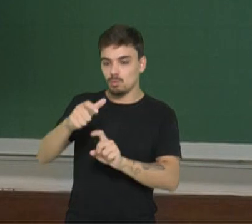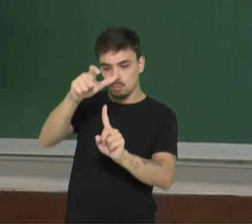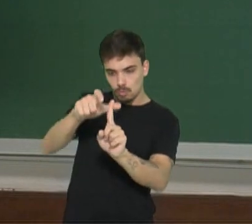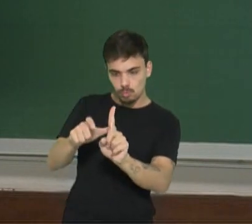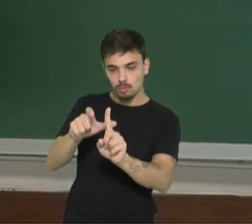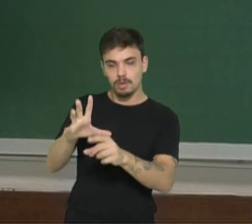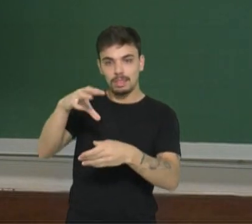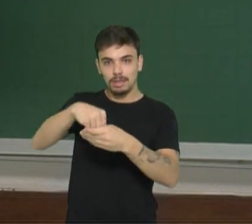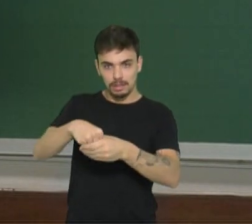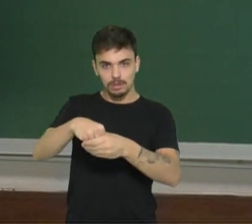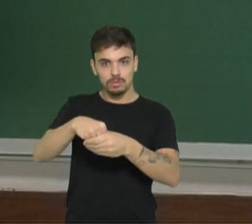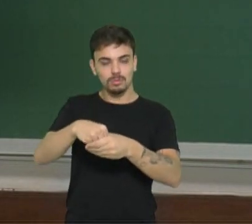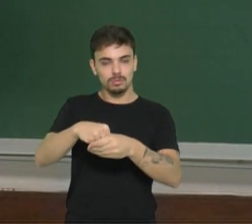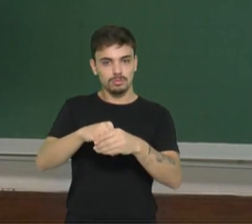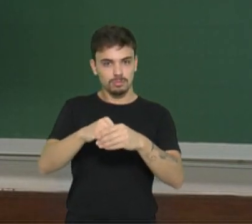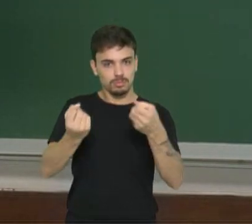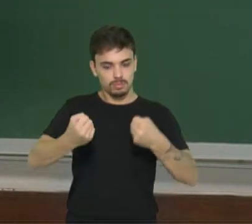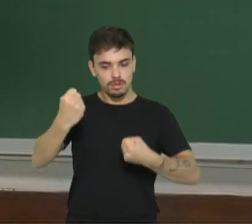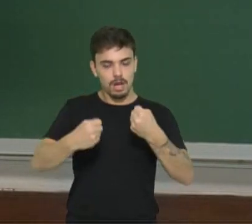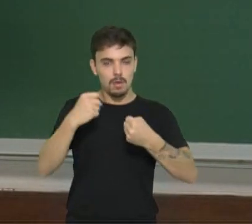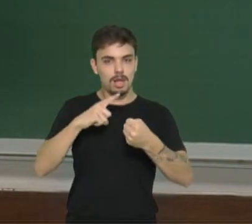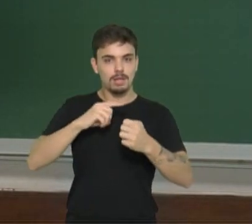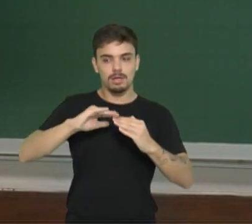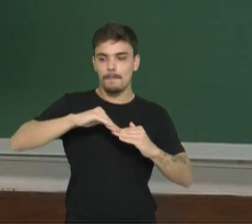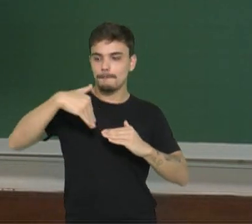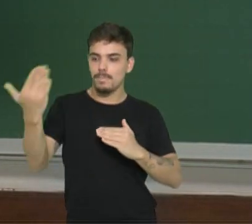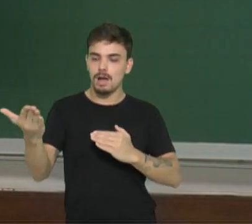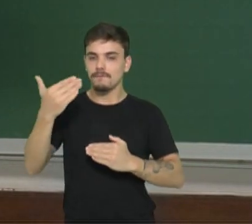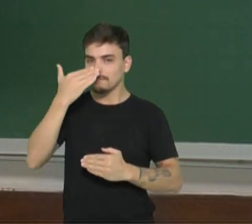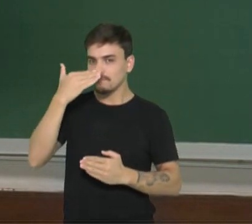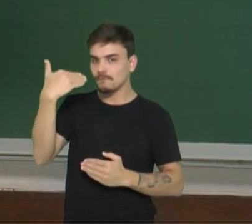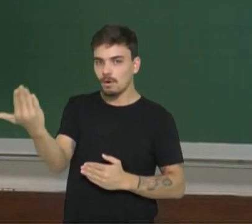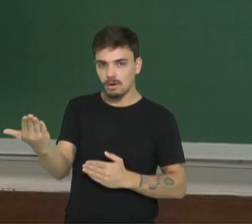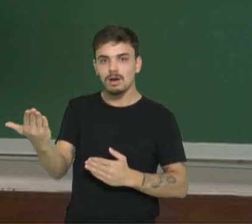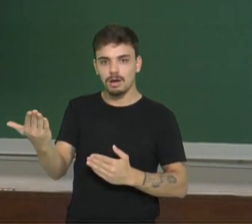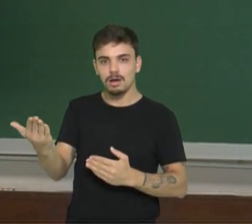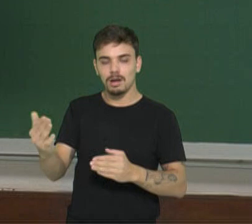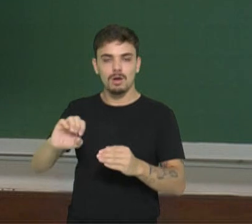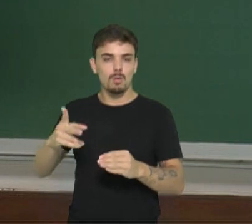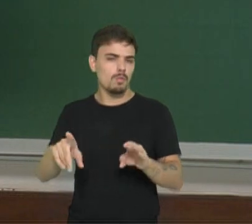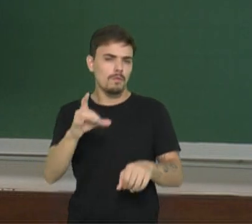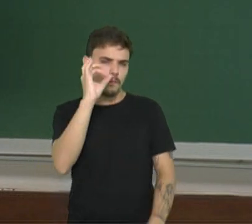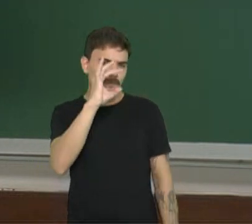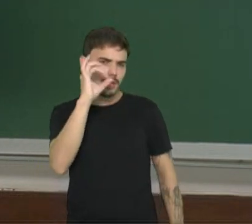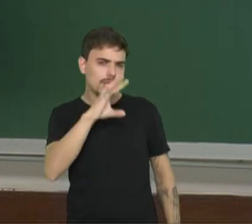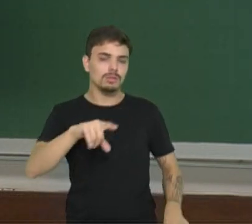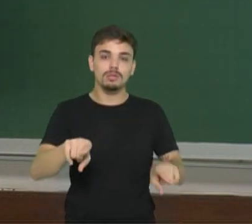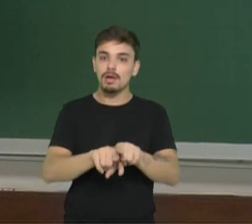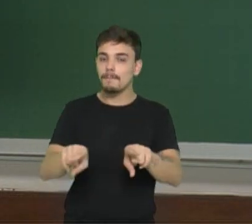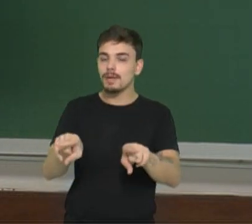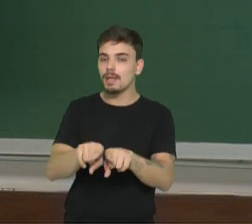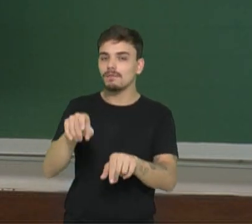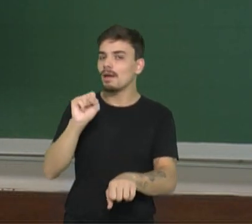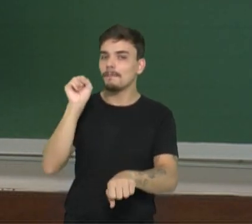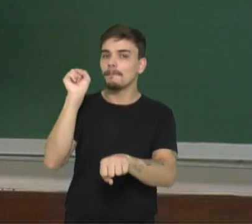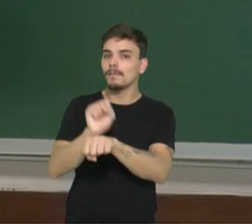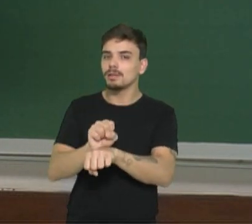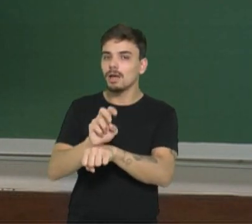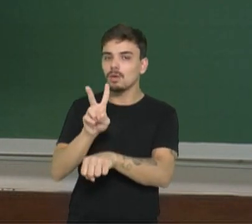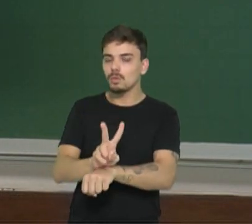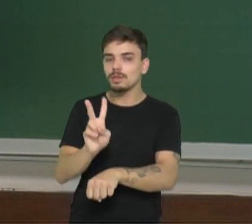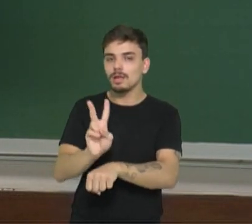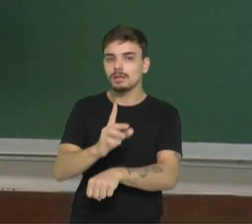veículo, ela seja projetada para fora, no vidro, né? Ela vai impedir que o corpo seja